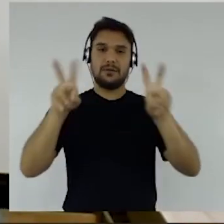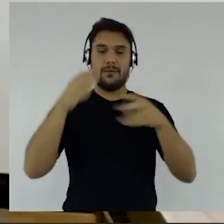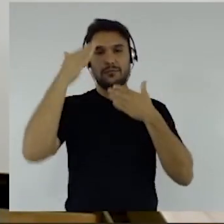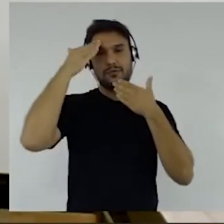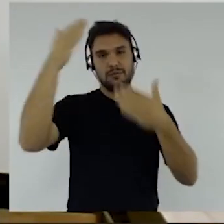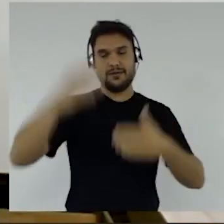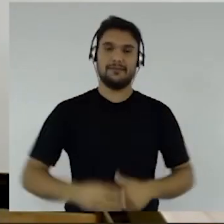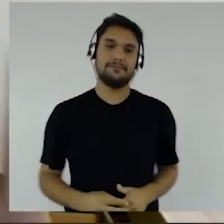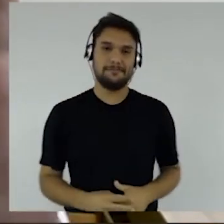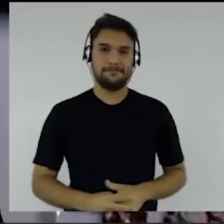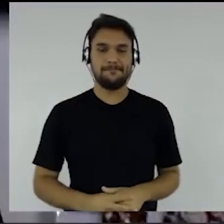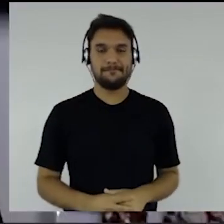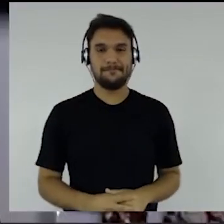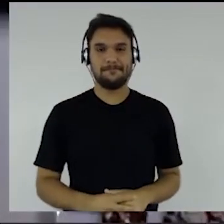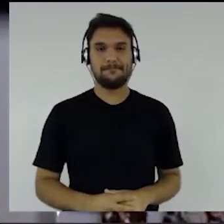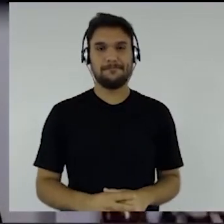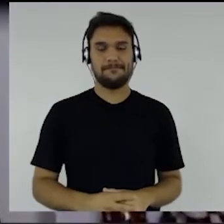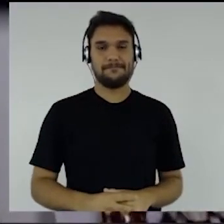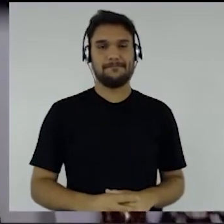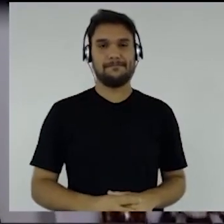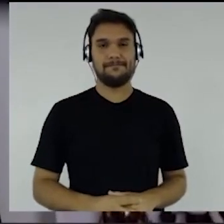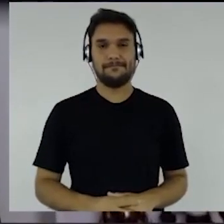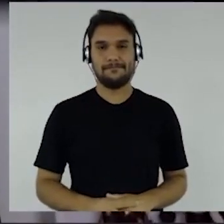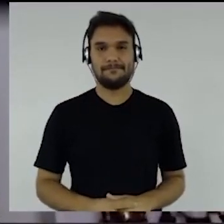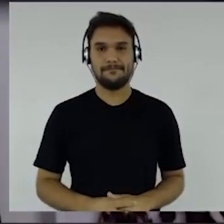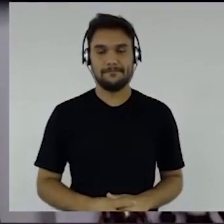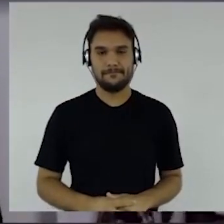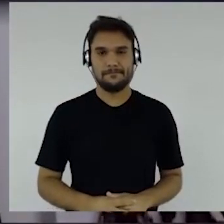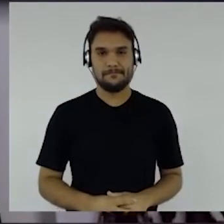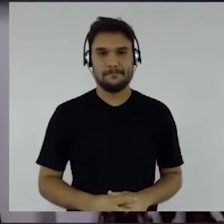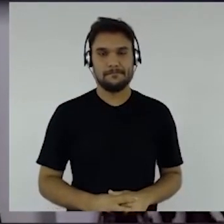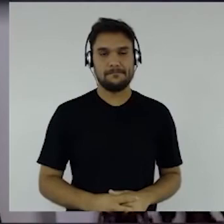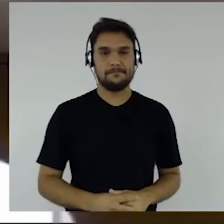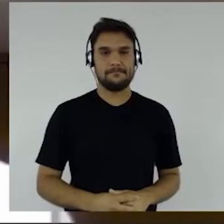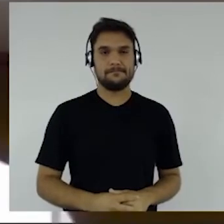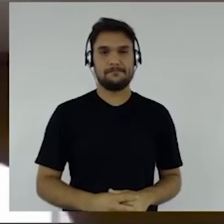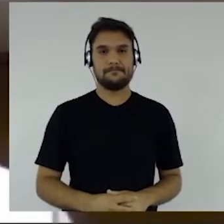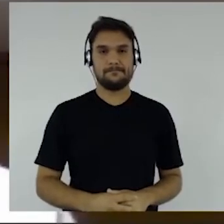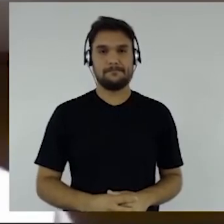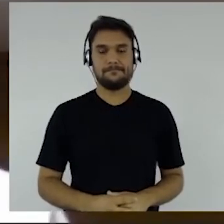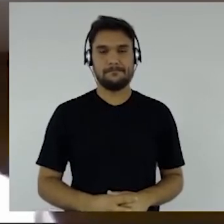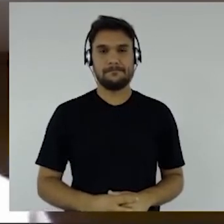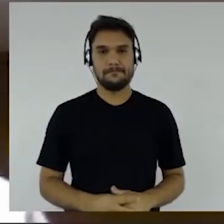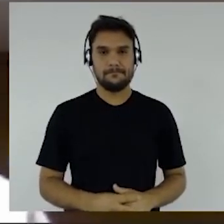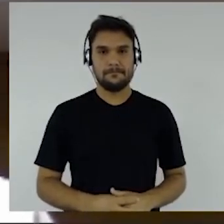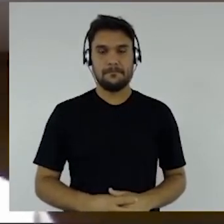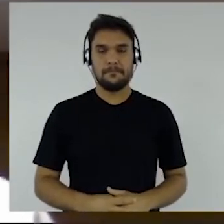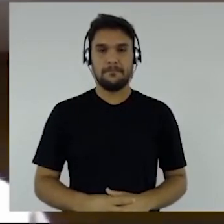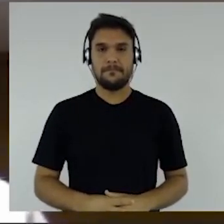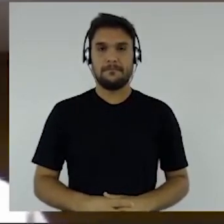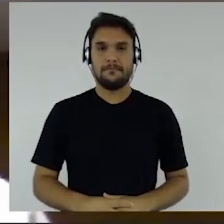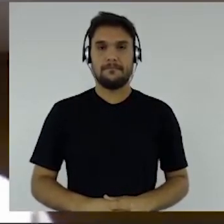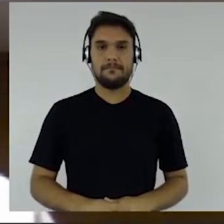obrigado. Obrigada, Felipe. Tchau, tchau. Tchau, tchau. Tchau, tchau, Patrícia. Tchau, Felipe. Tchau, Dani. Tchau, professor. Tchau, Dani.